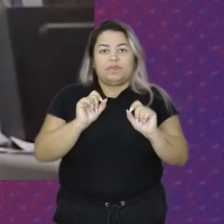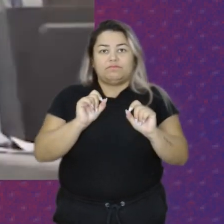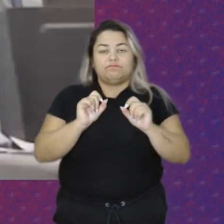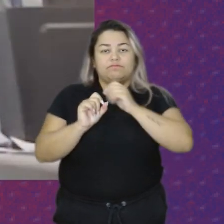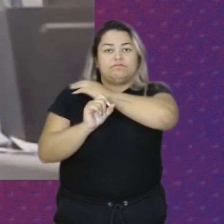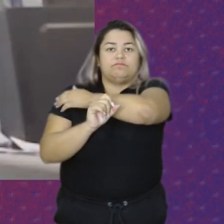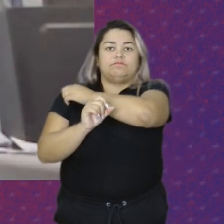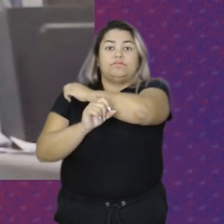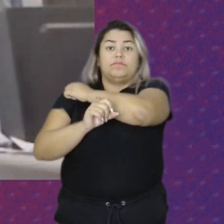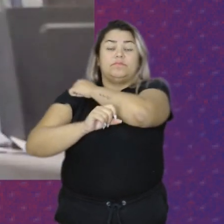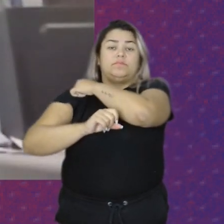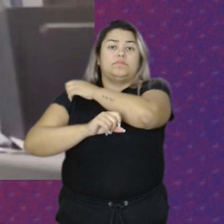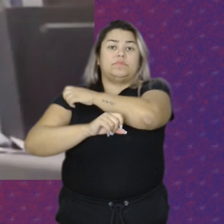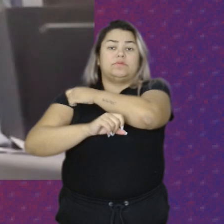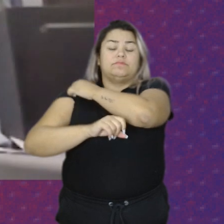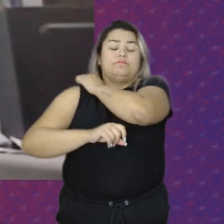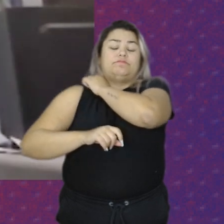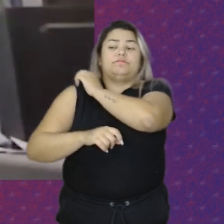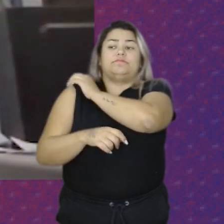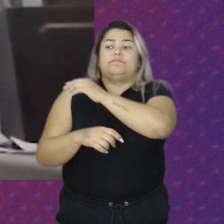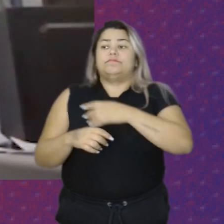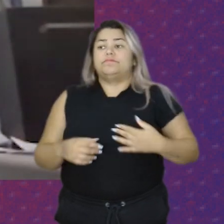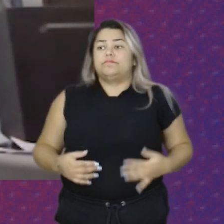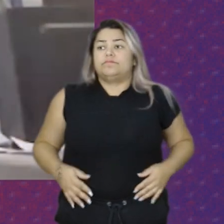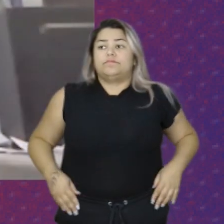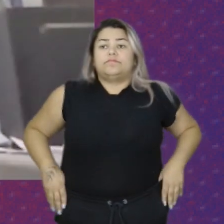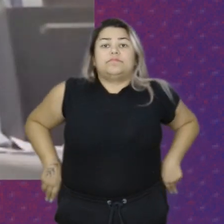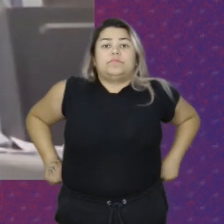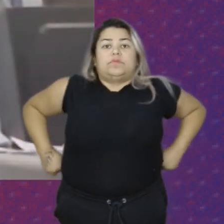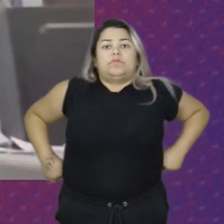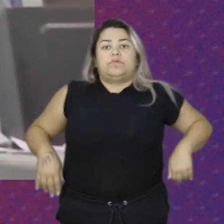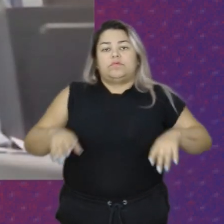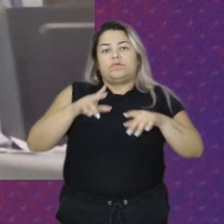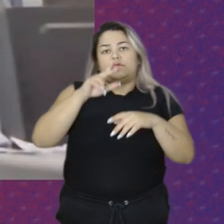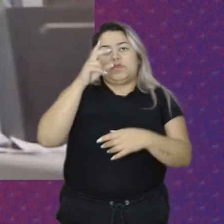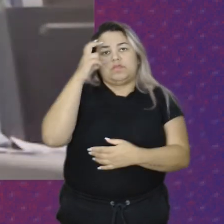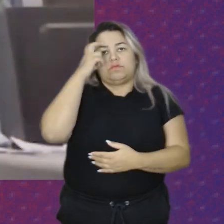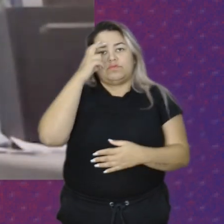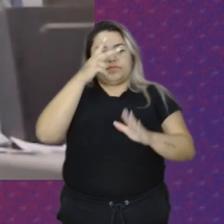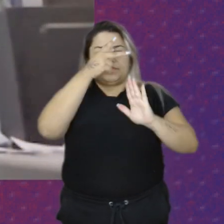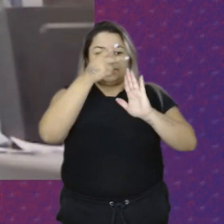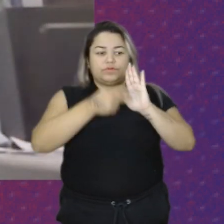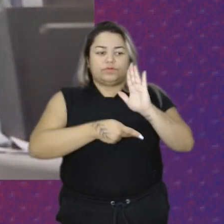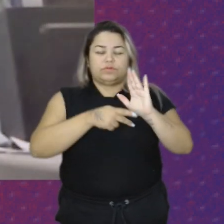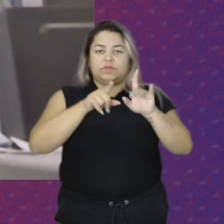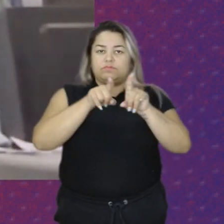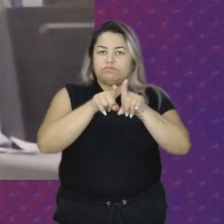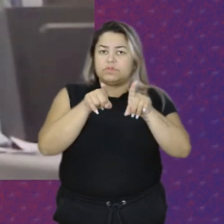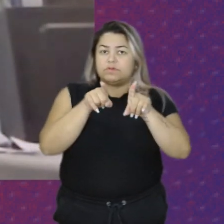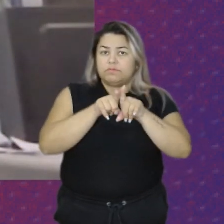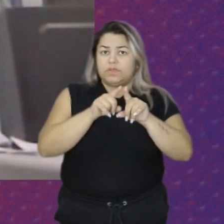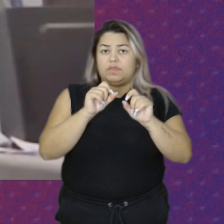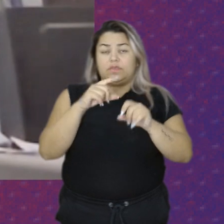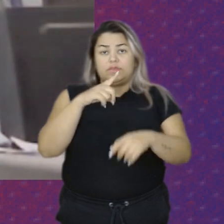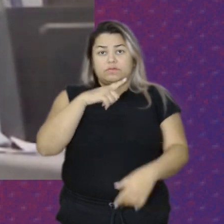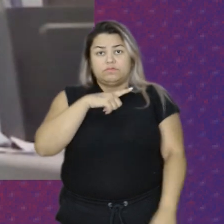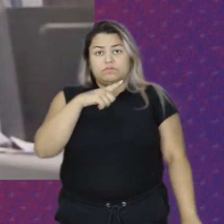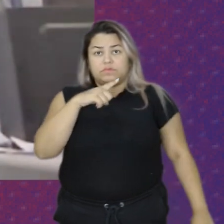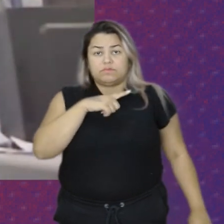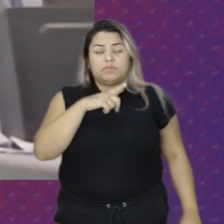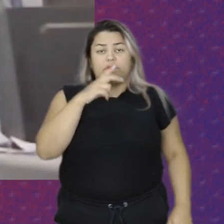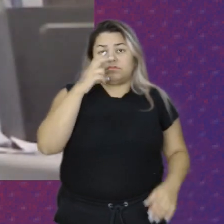era do governo Lula ainda, né? A gente conseguiu um telecentro por meio de um projeto do CONAP, e aí conseguimos um